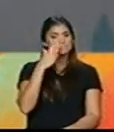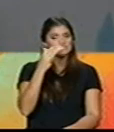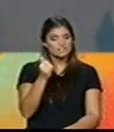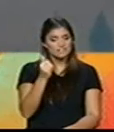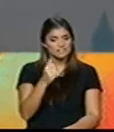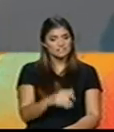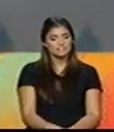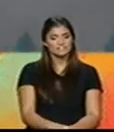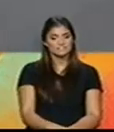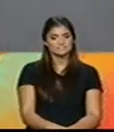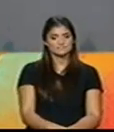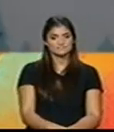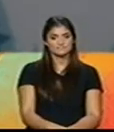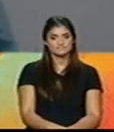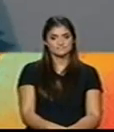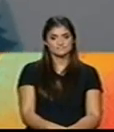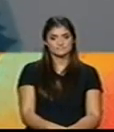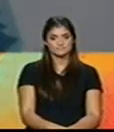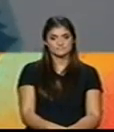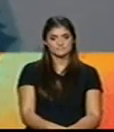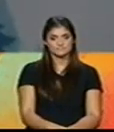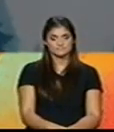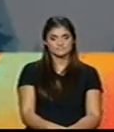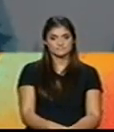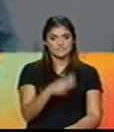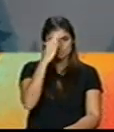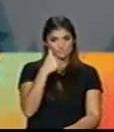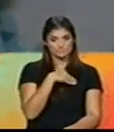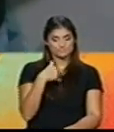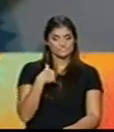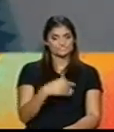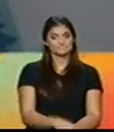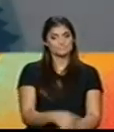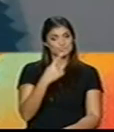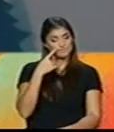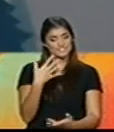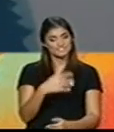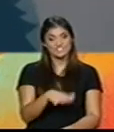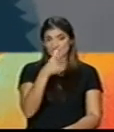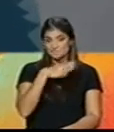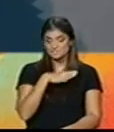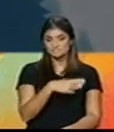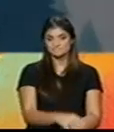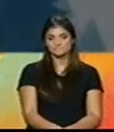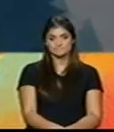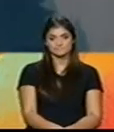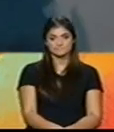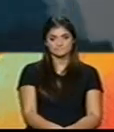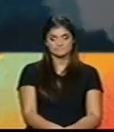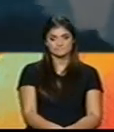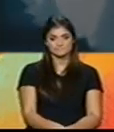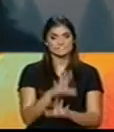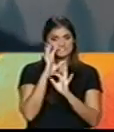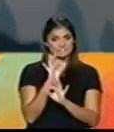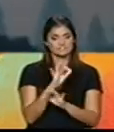Diz-me lá como é que eu faço, então. Ai, Nossa Senhora. Vamos embora. Vamos embora. Então, diz-me. Se lança com a mão